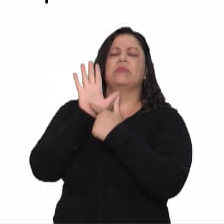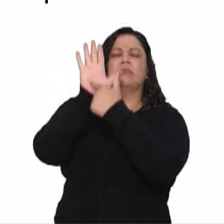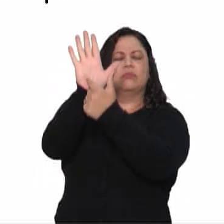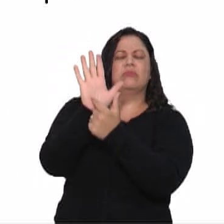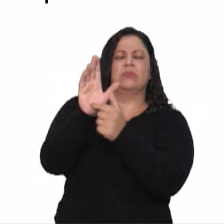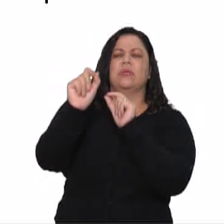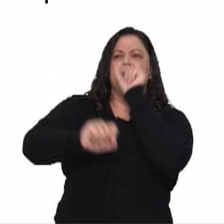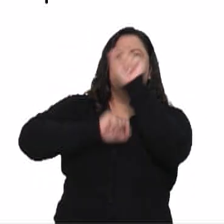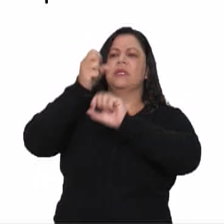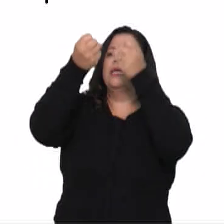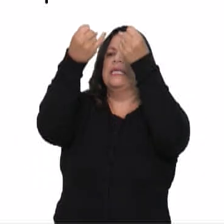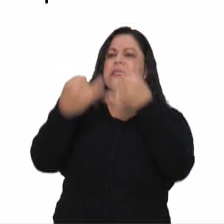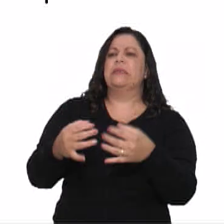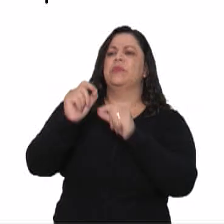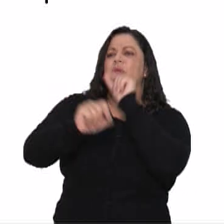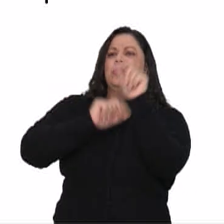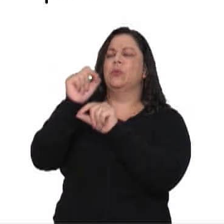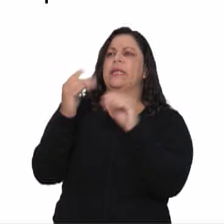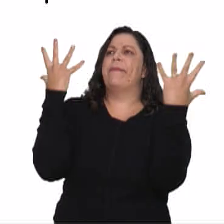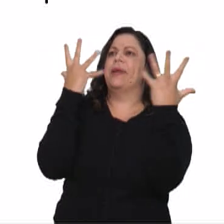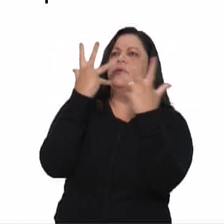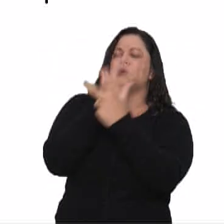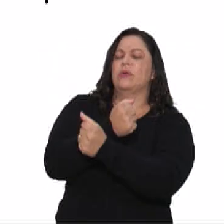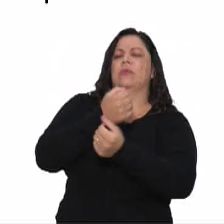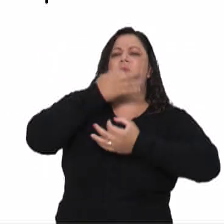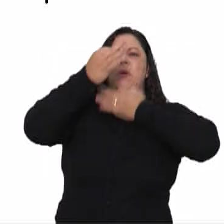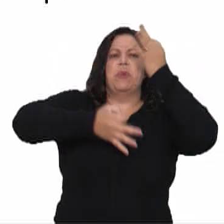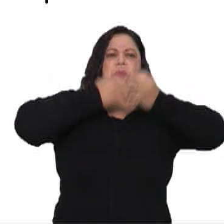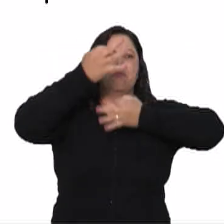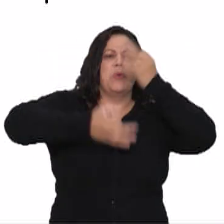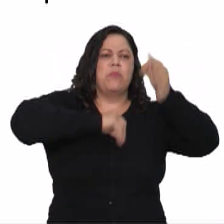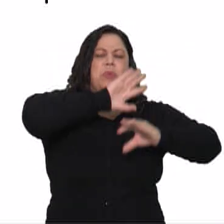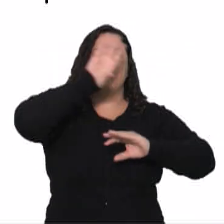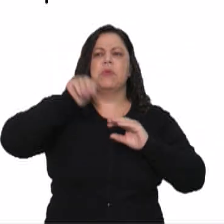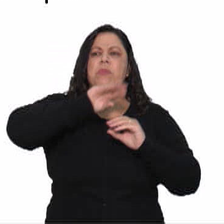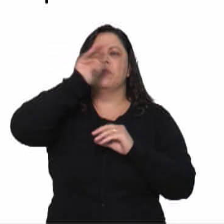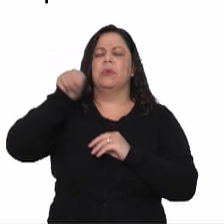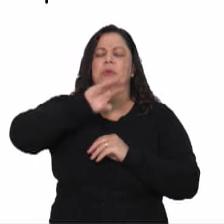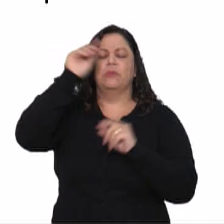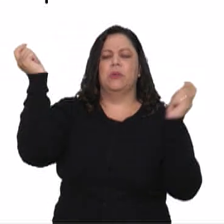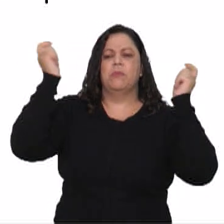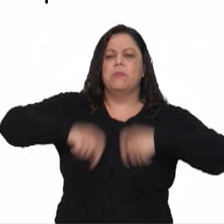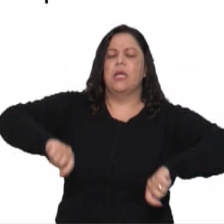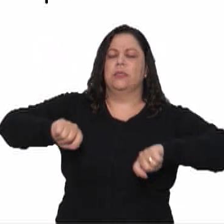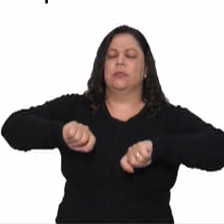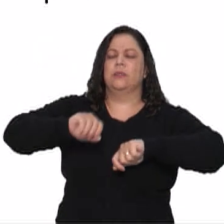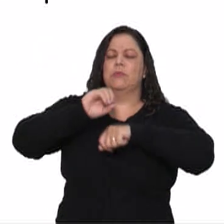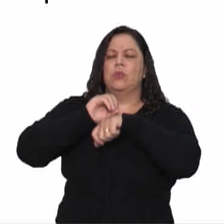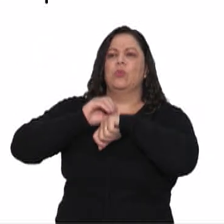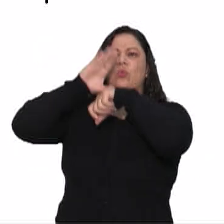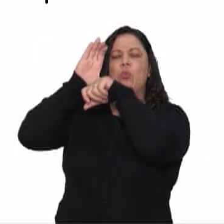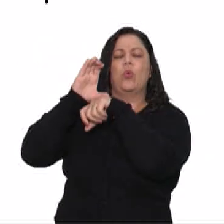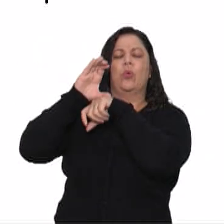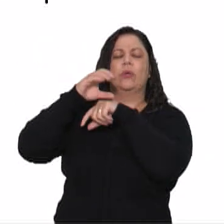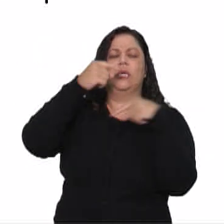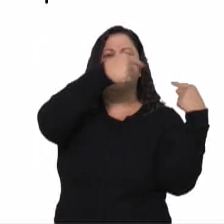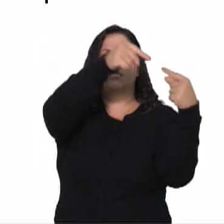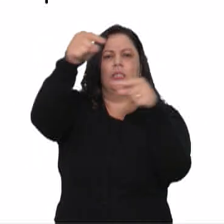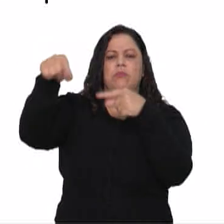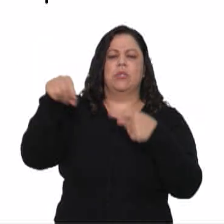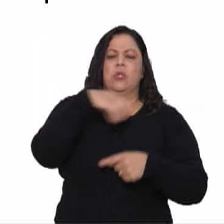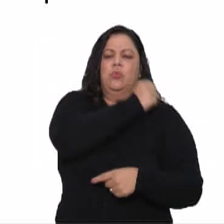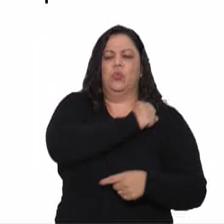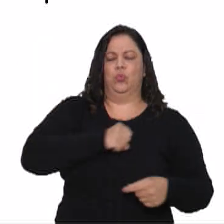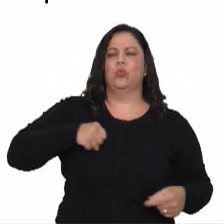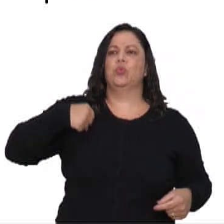belo e exige que toda argumentação passe pelo crivo do conhecimento. Platão introduz, com esse diálogo,